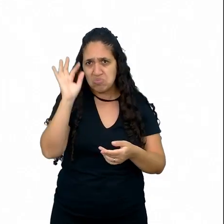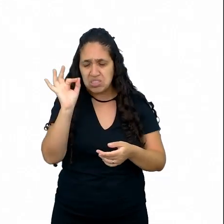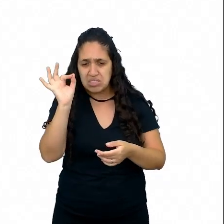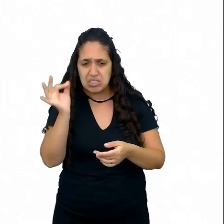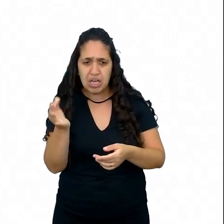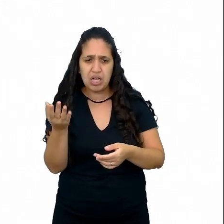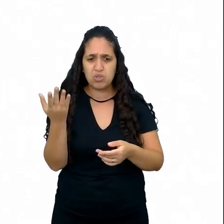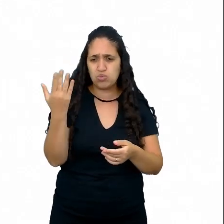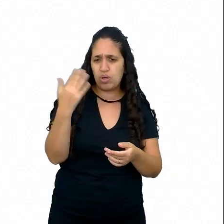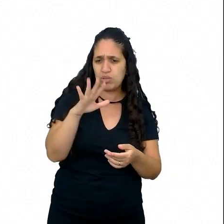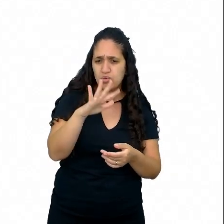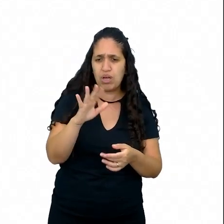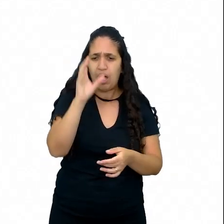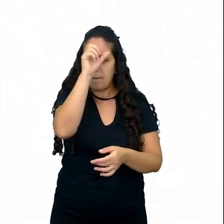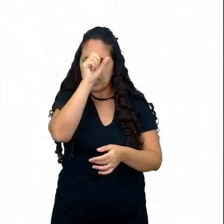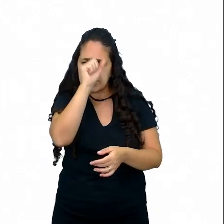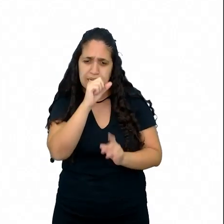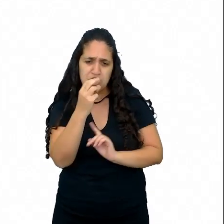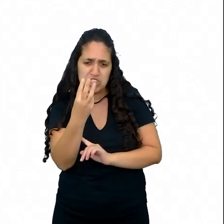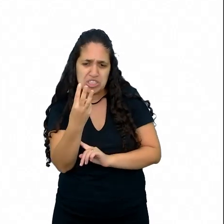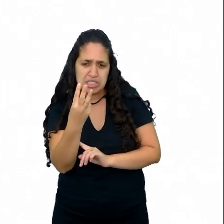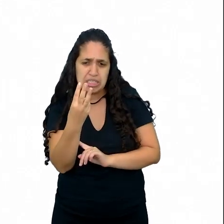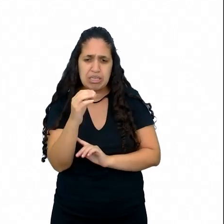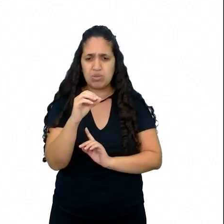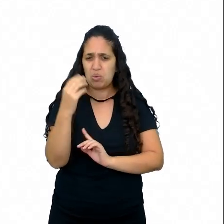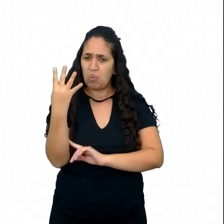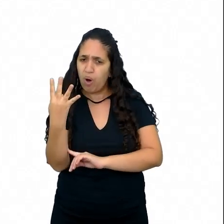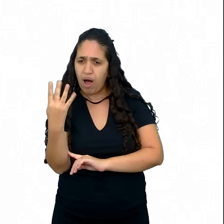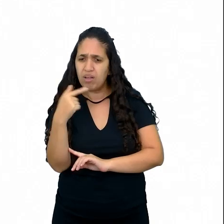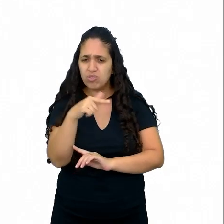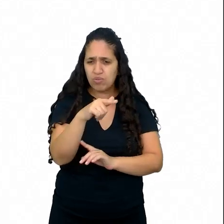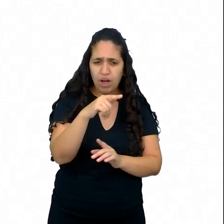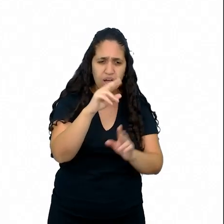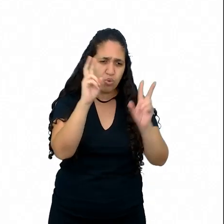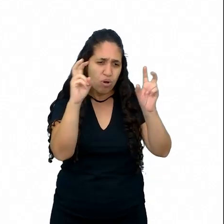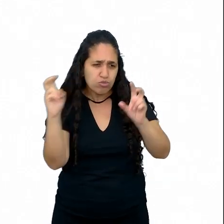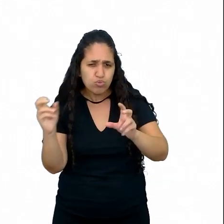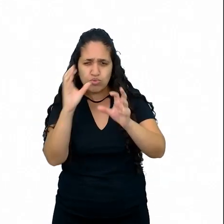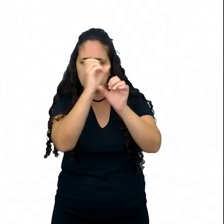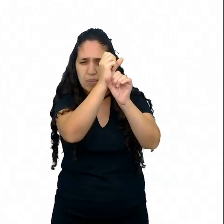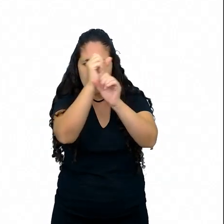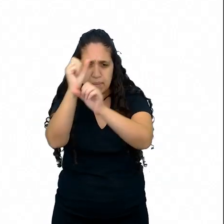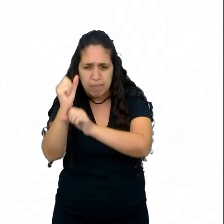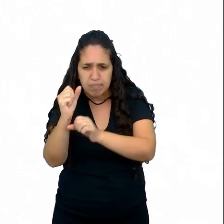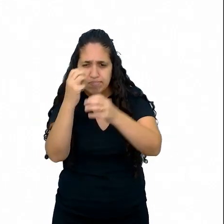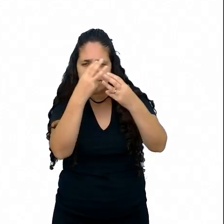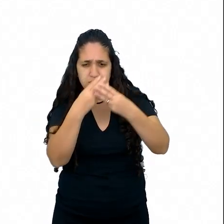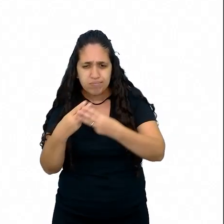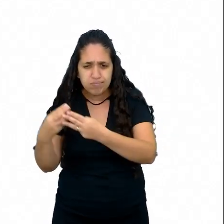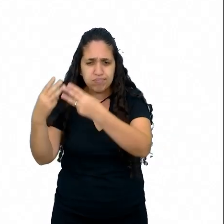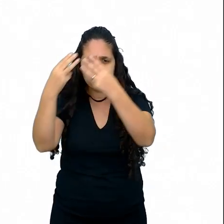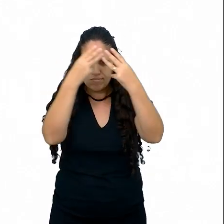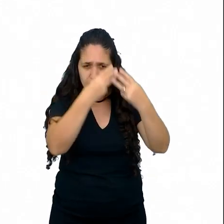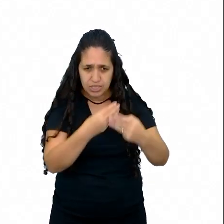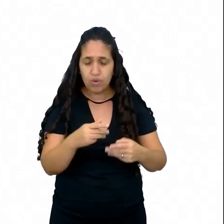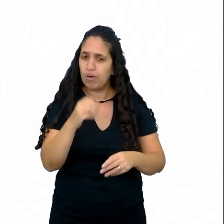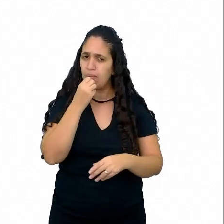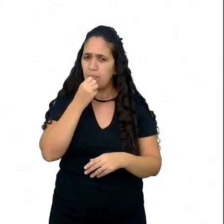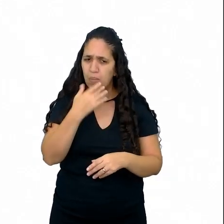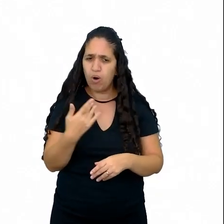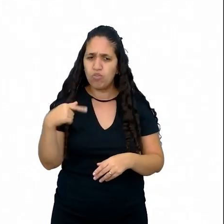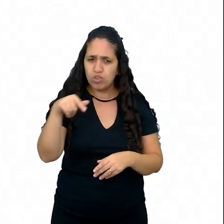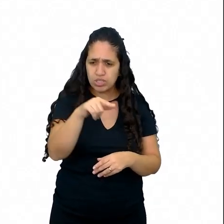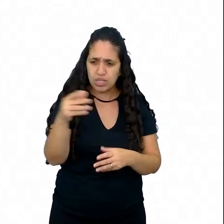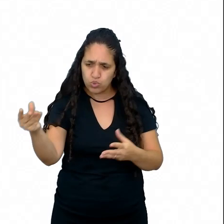de aprendizagem, que tem lá, acho que é 3 ou 4, onde ela fala de pavimentação, tem vários exercícios de pavimentação, vale a pena vocês trabalharem com